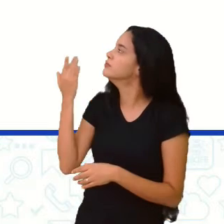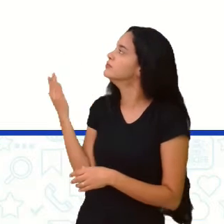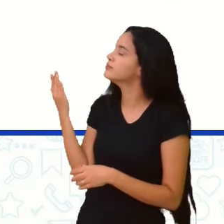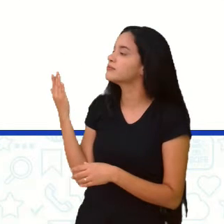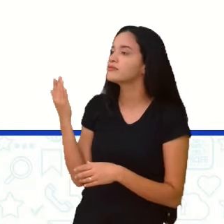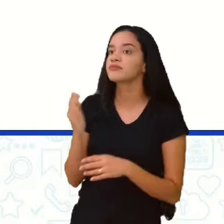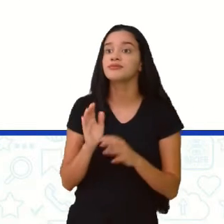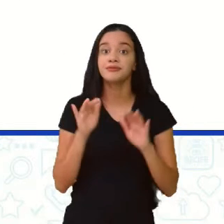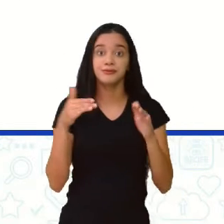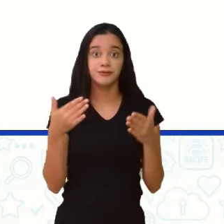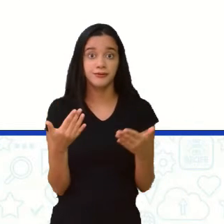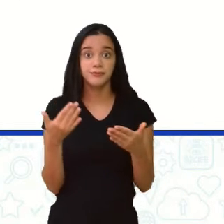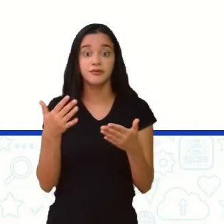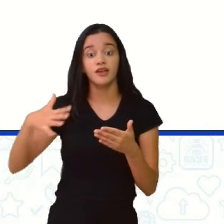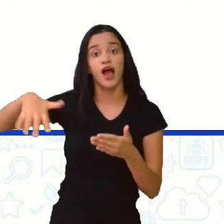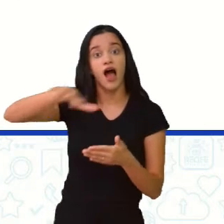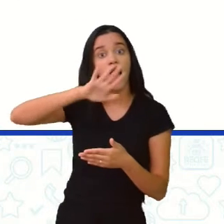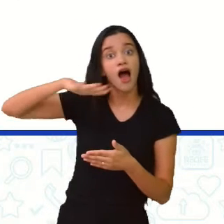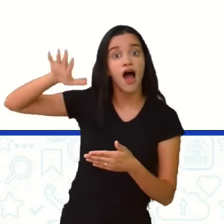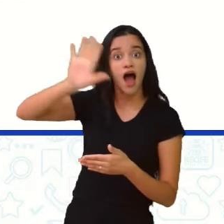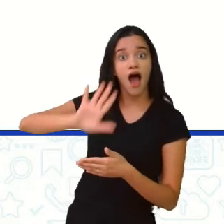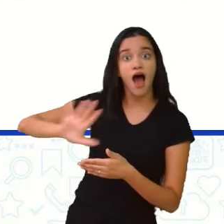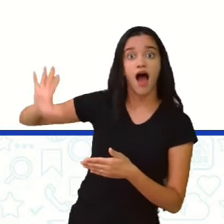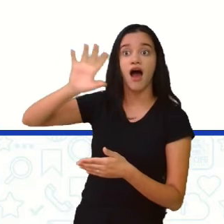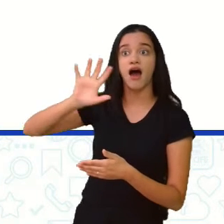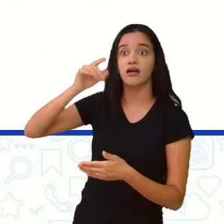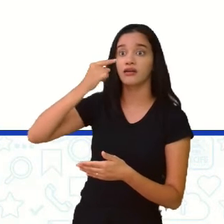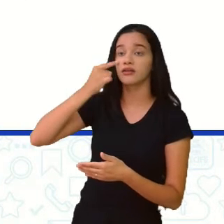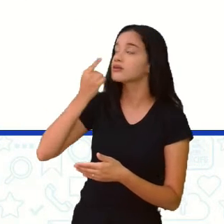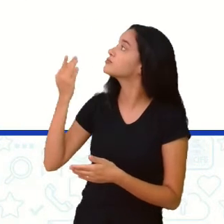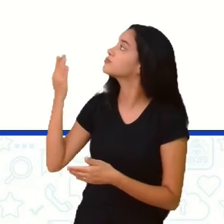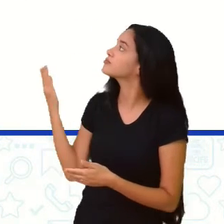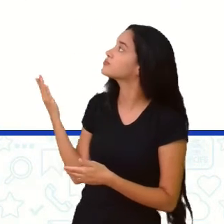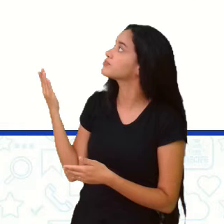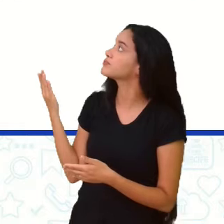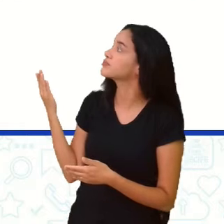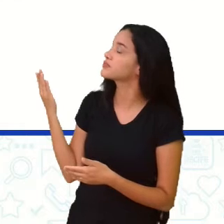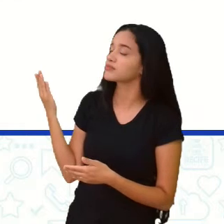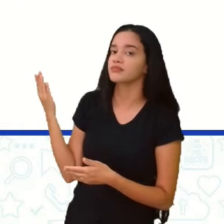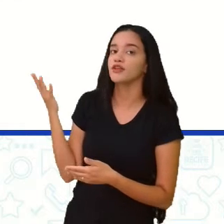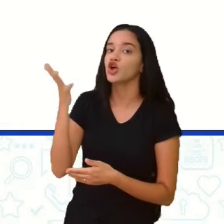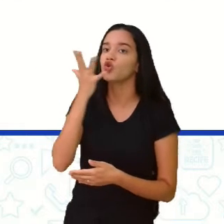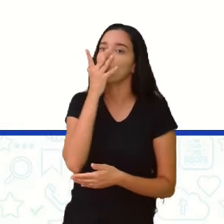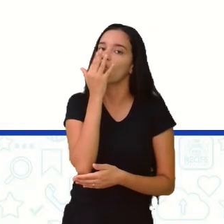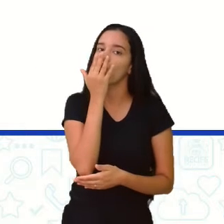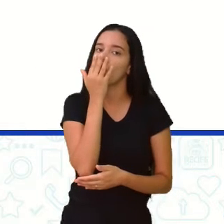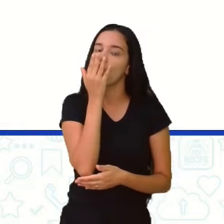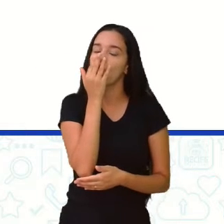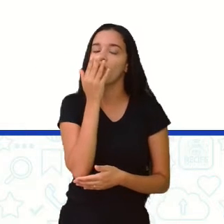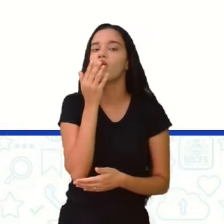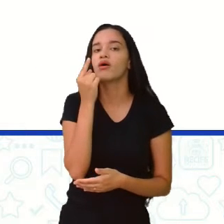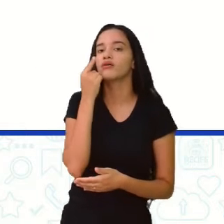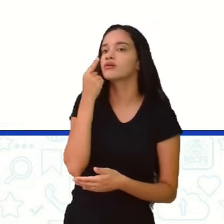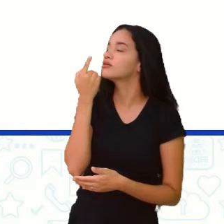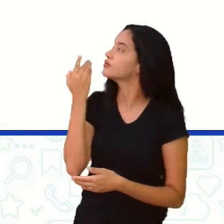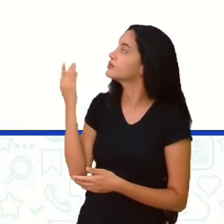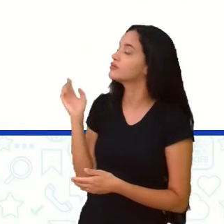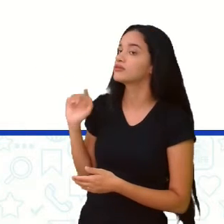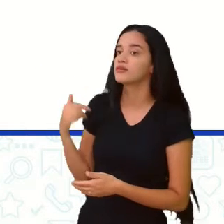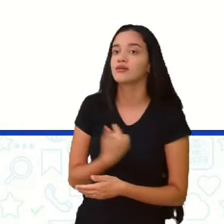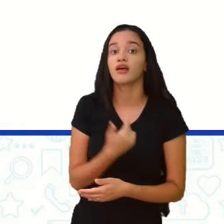Então, essa região aí que está grifada, até chegar no Recife, ele vem distante, né? Nós vimos